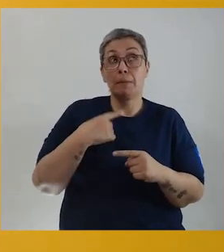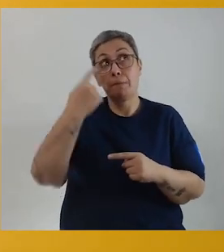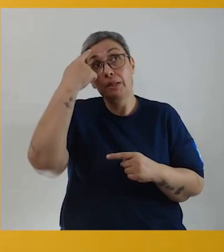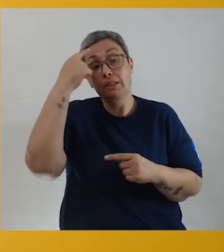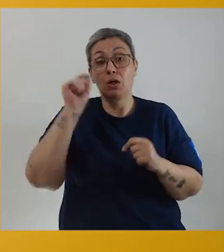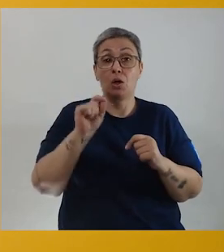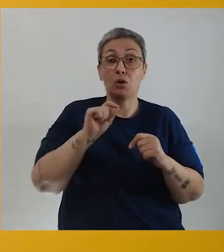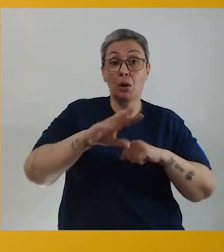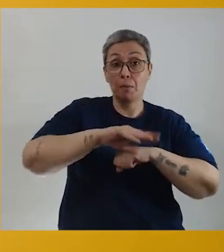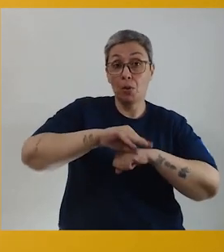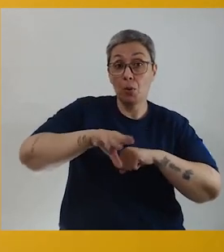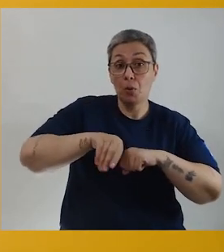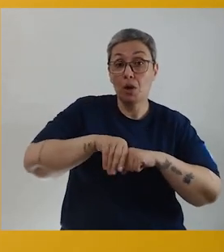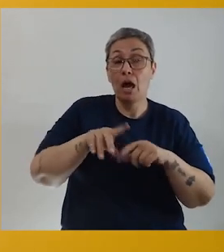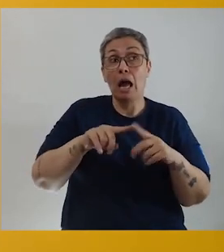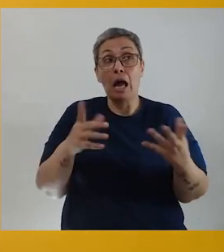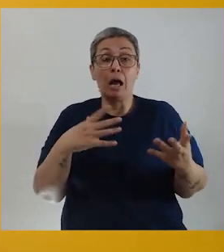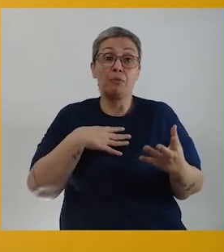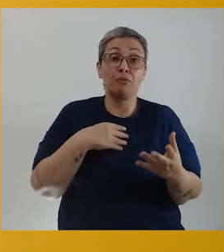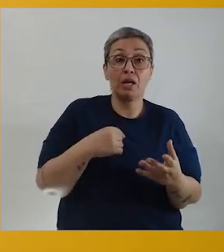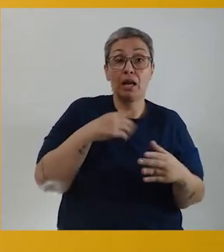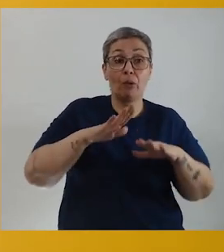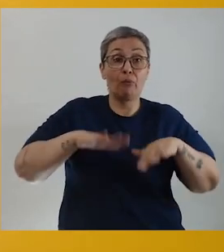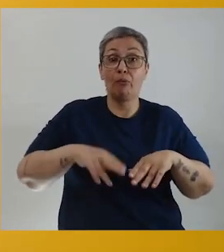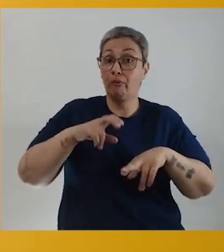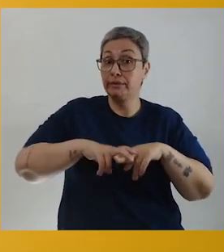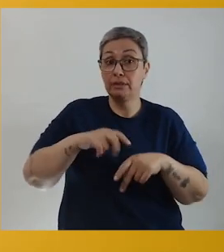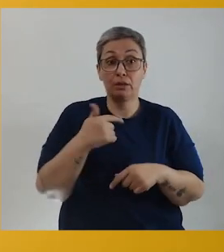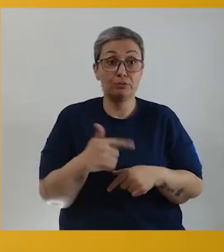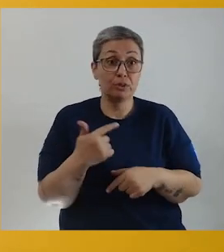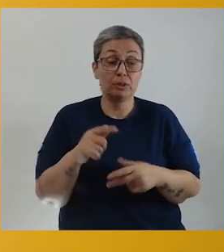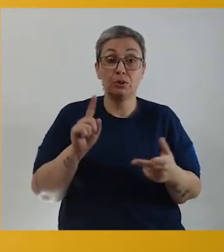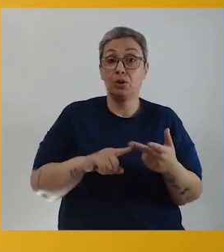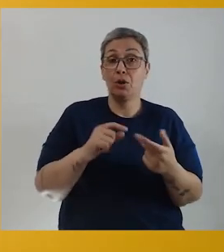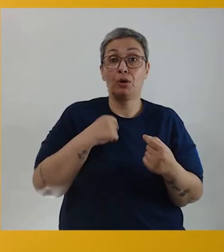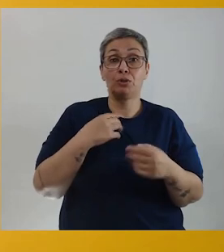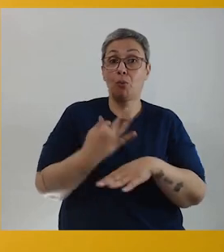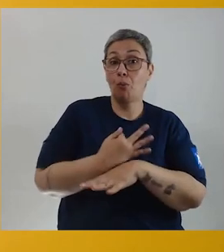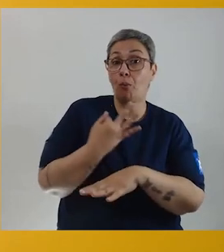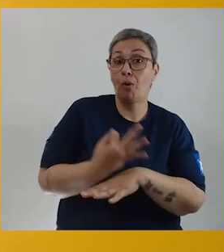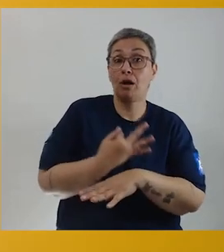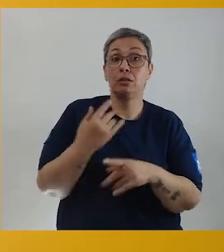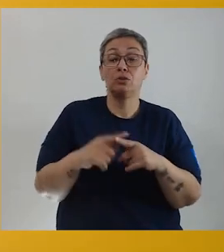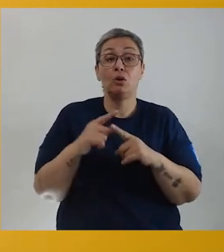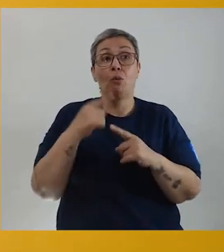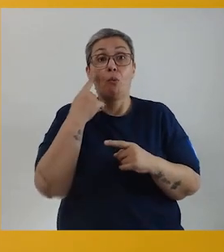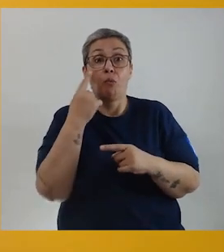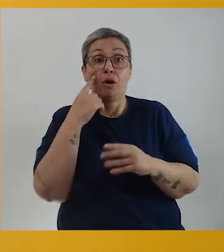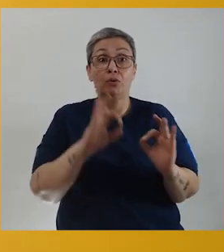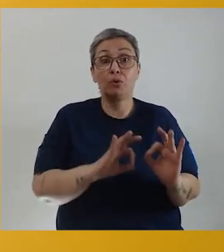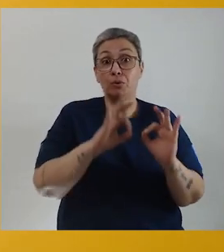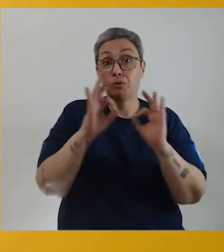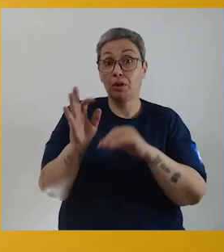tem que pensar nesse repertório. Ah, meu filho, ele não fica sentado, ele não tem tolerância a